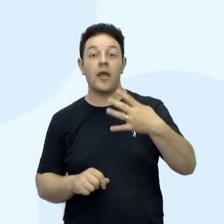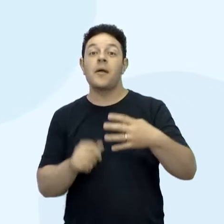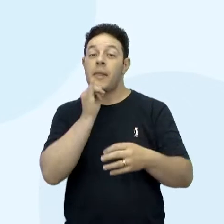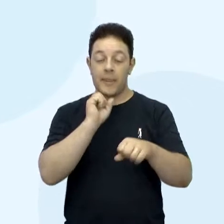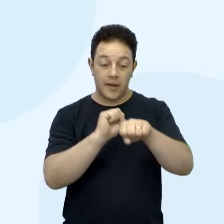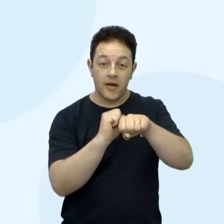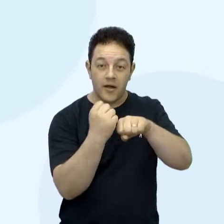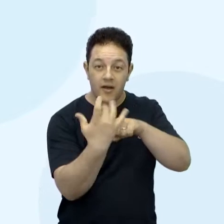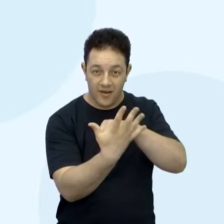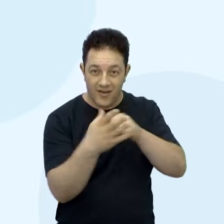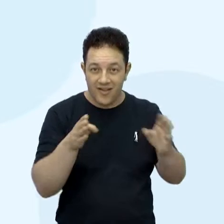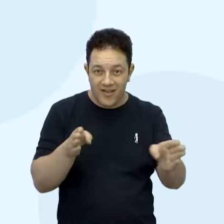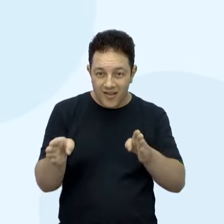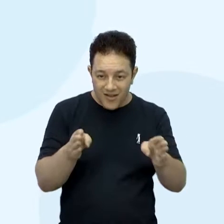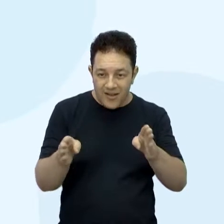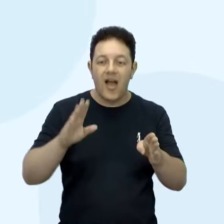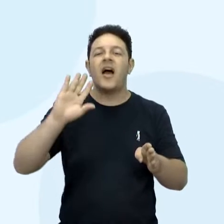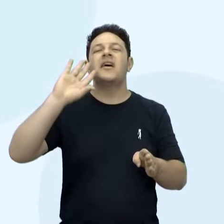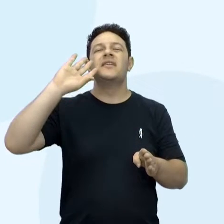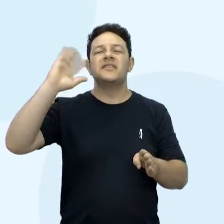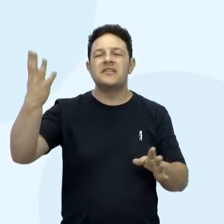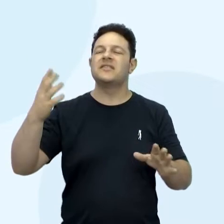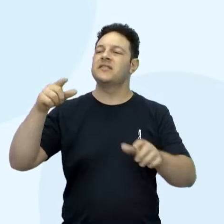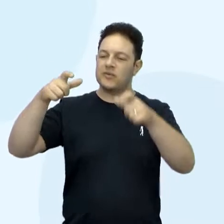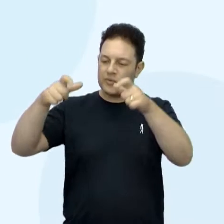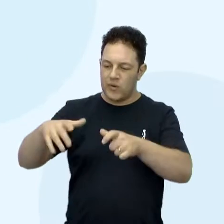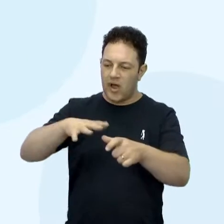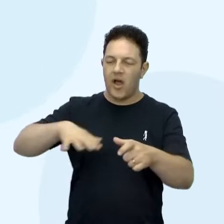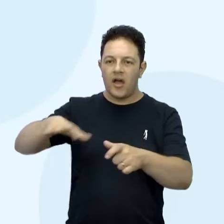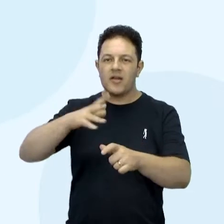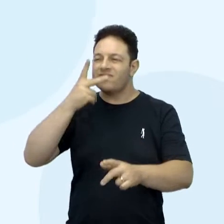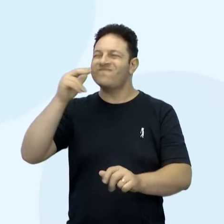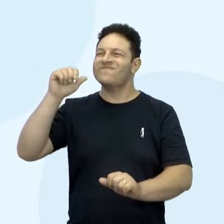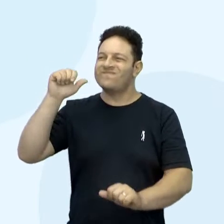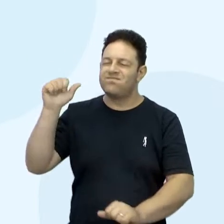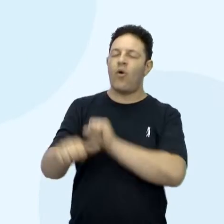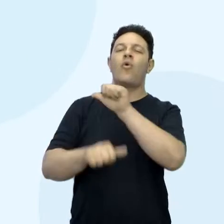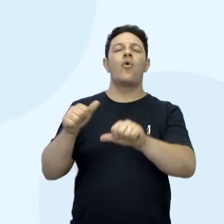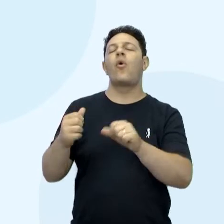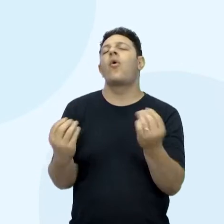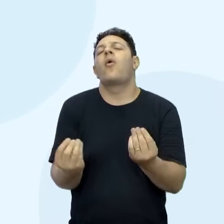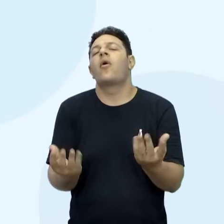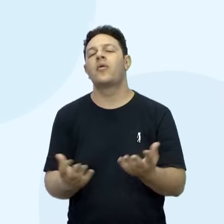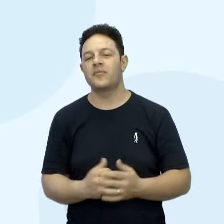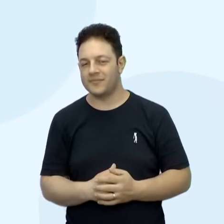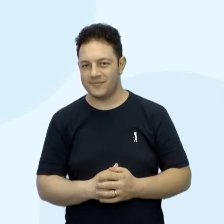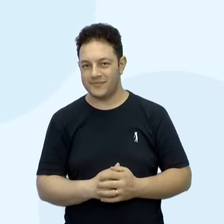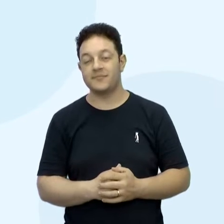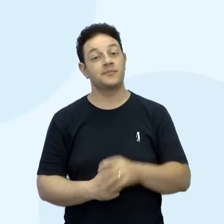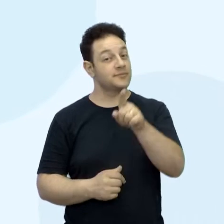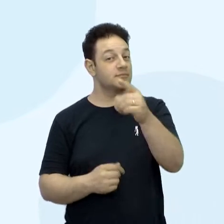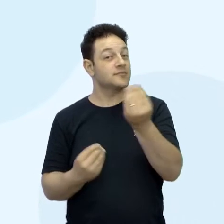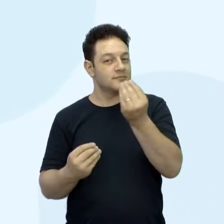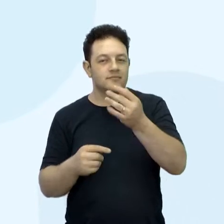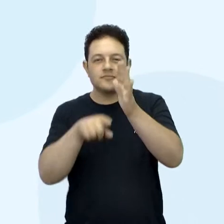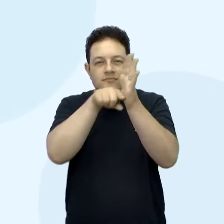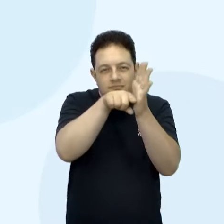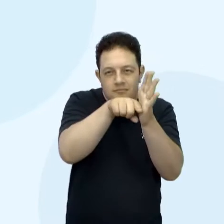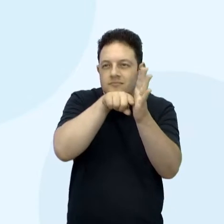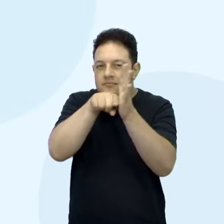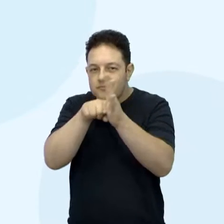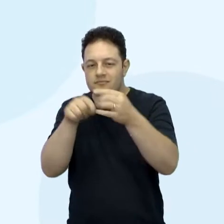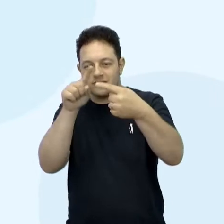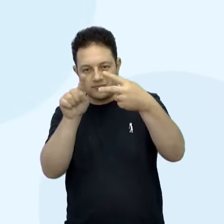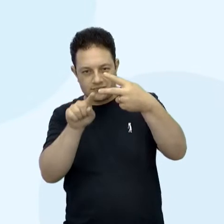de Covid-19 afetou esse espaço de vivência? Aí, como é que você pode realizar essa pesquisa, né, que